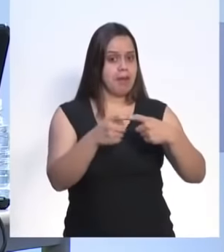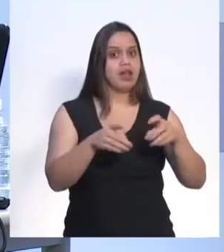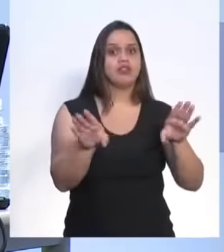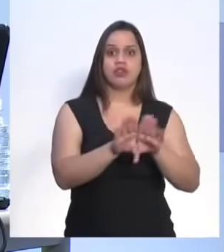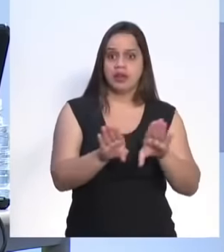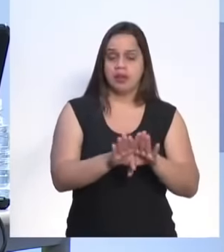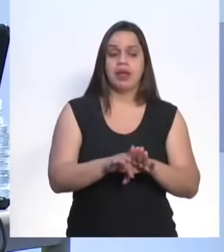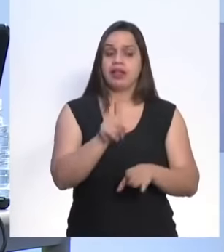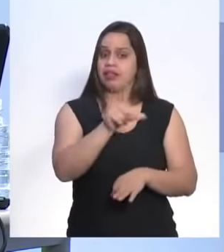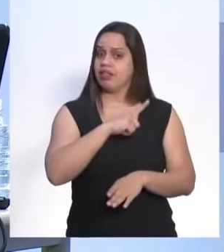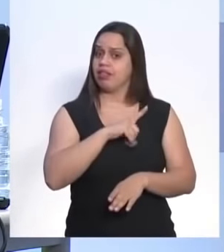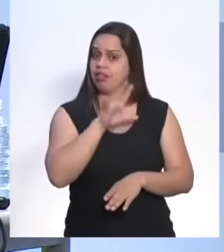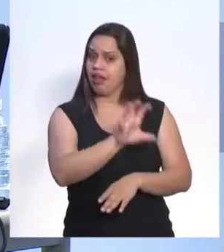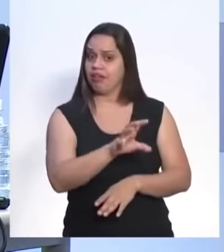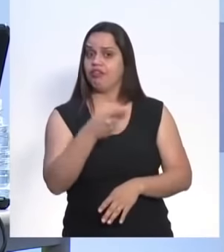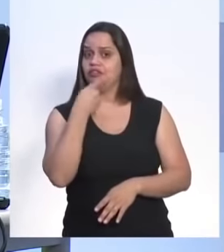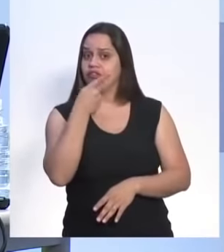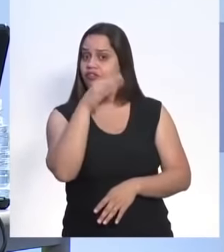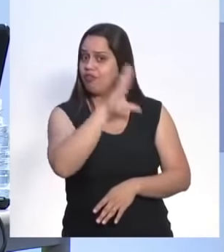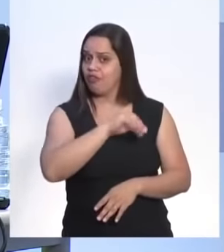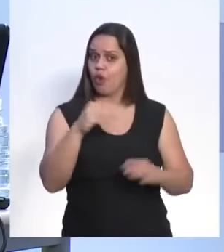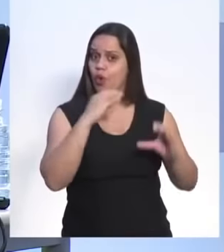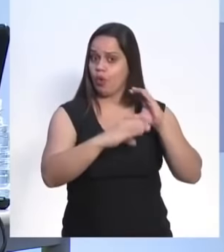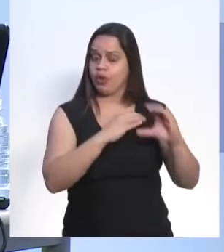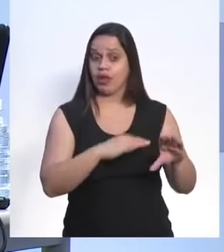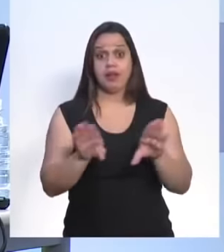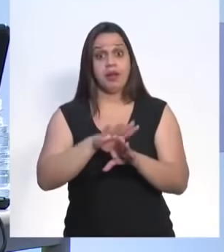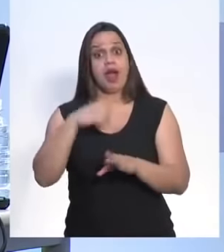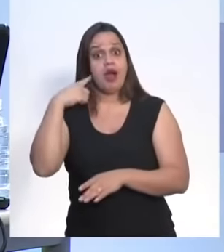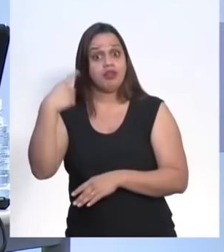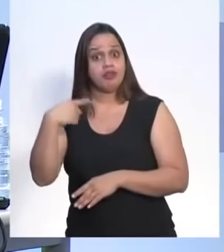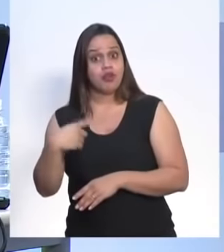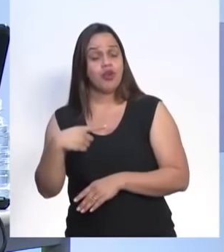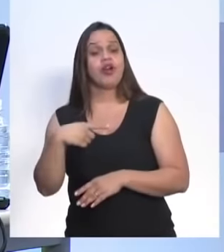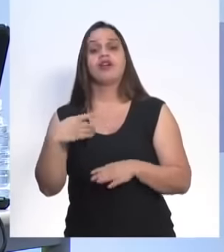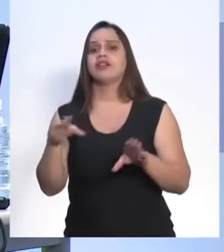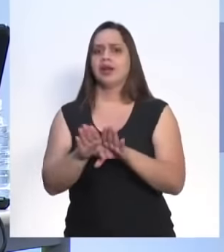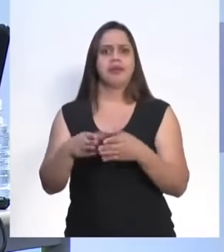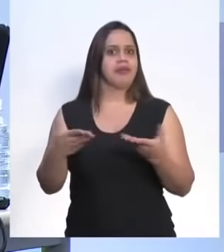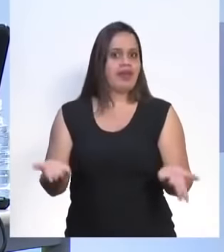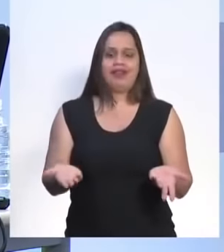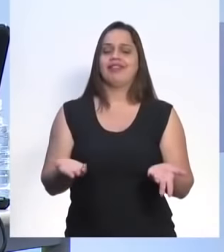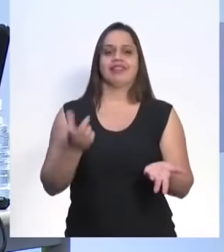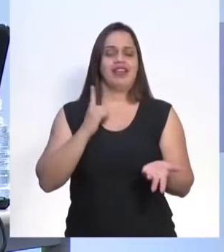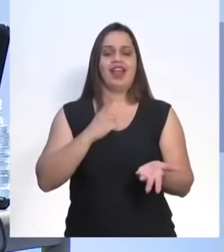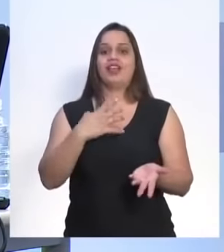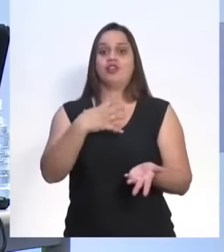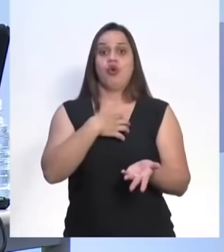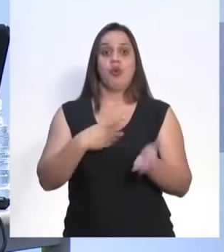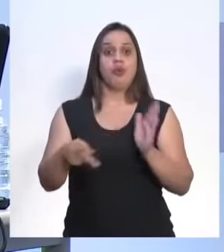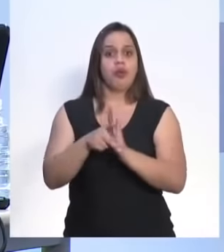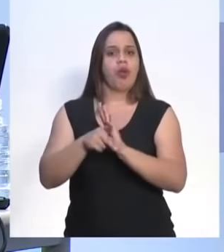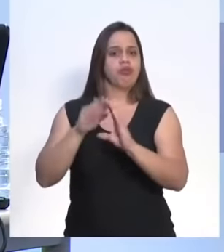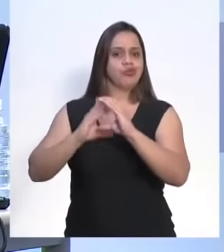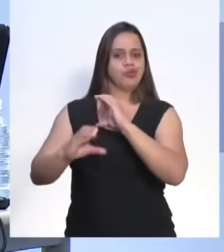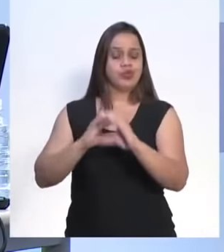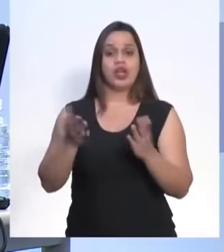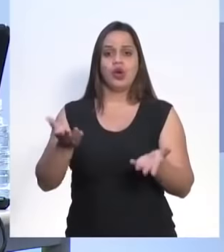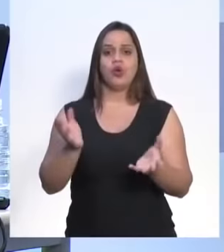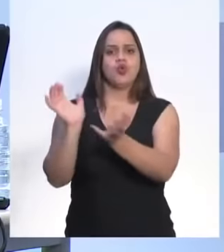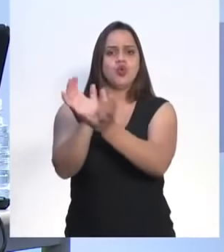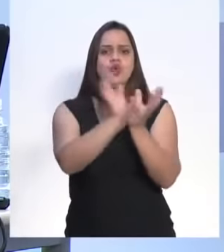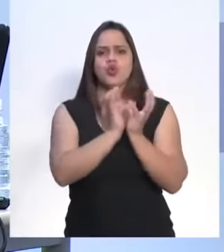tem uma forma de falar lá deles. Então, advogados, então, de repente nem se fala. Então, assim, os grupos sociais e grupos que